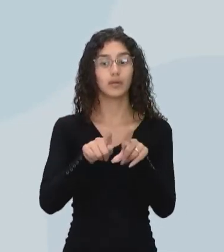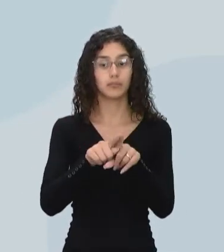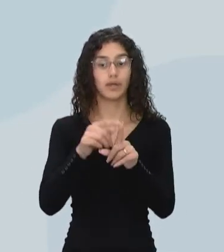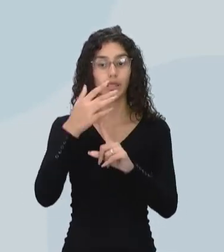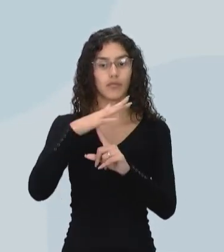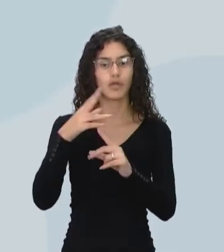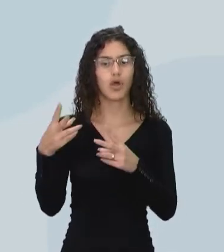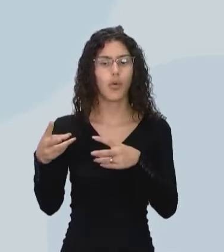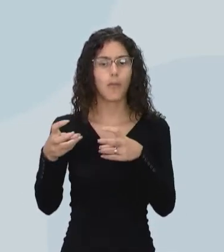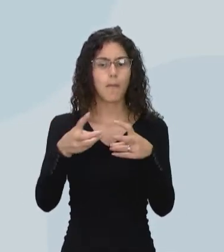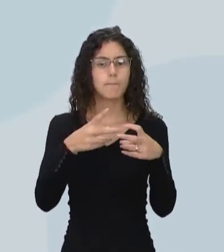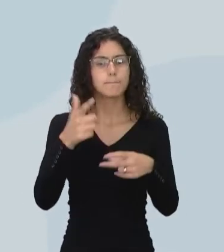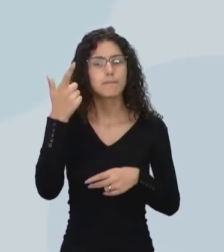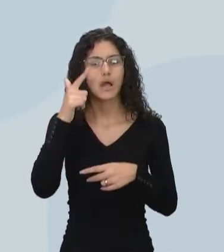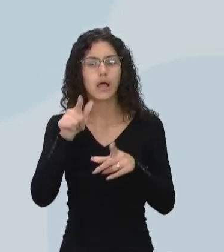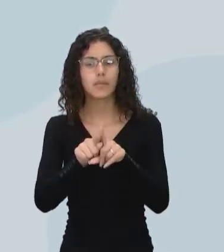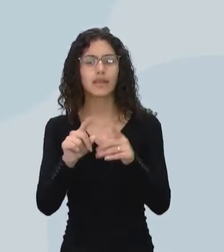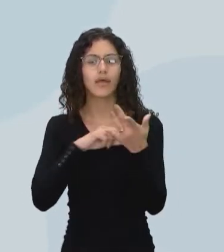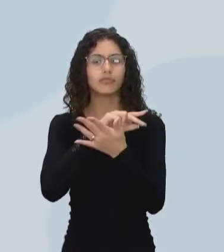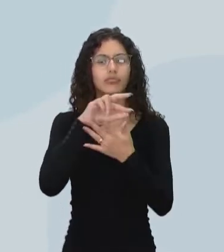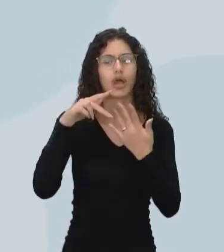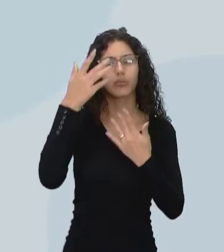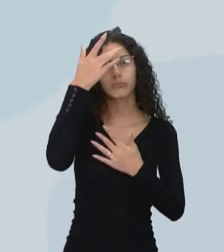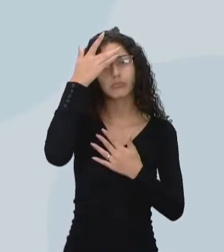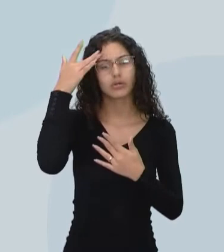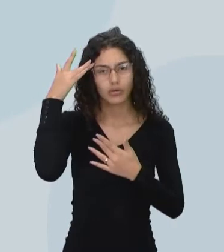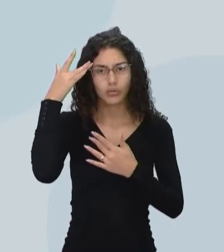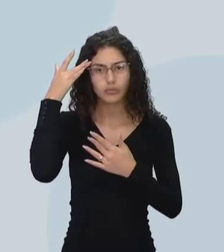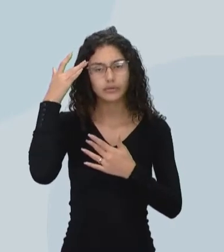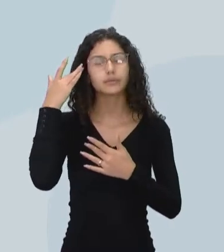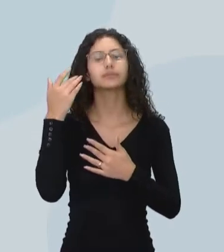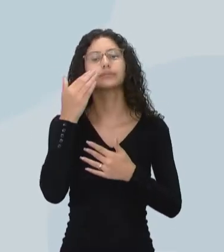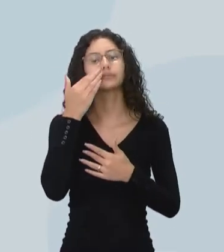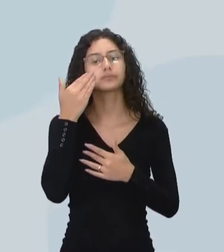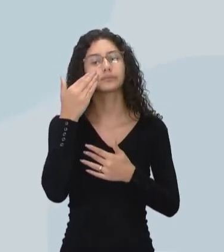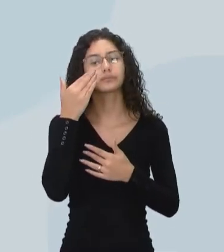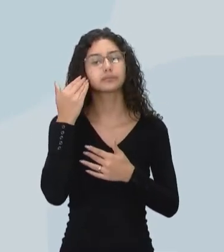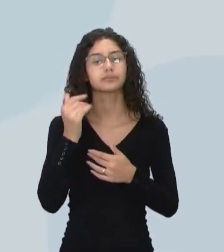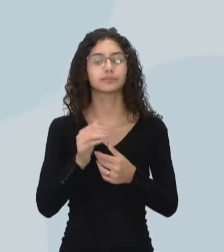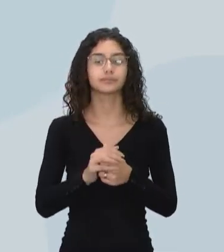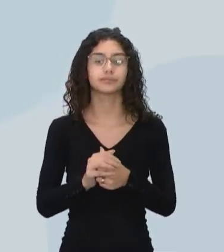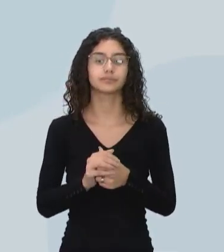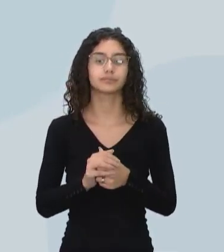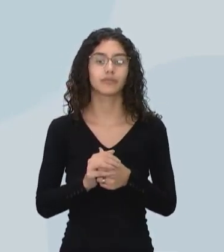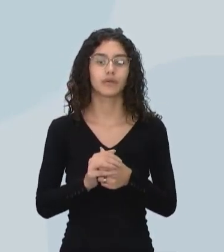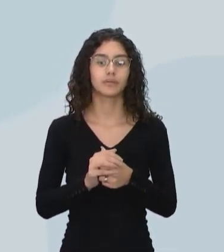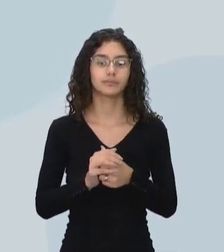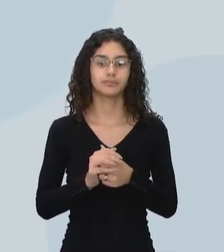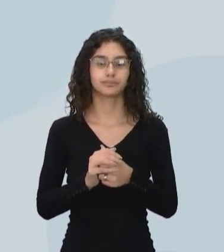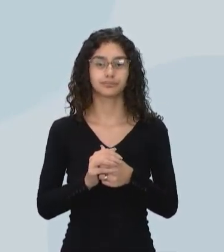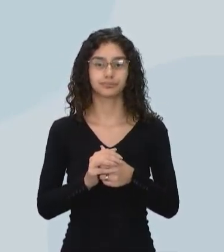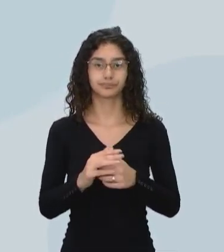feira, vocês conseguem perceber que como tem várias pessoas na parte de baixo dela, aquela parte